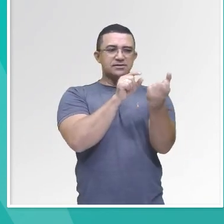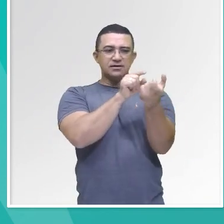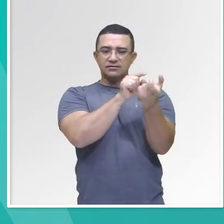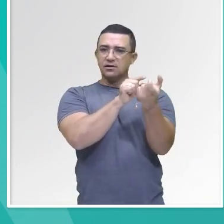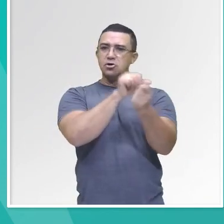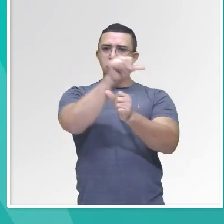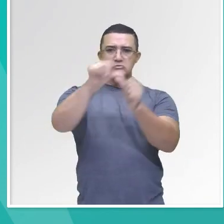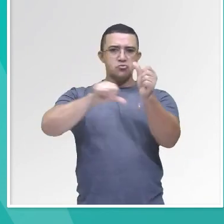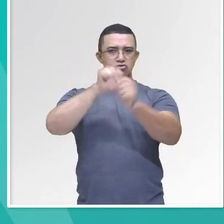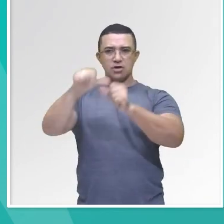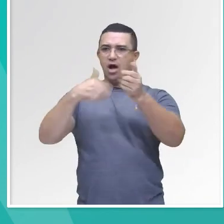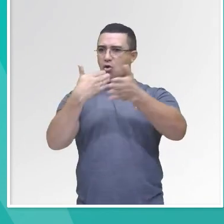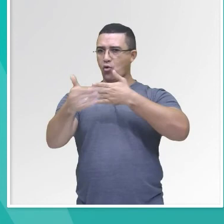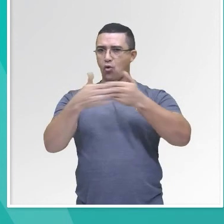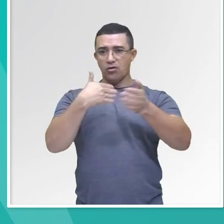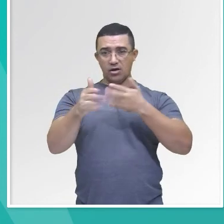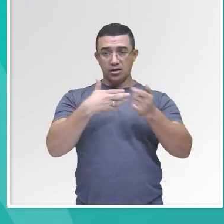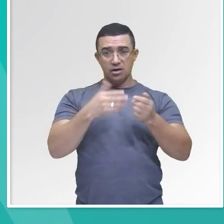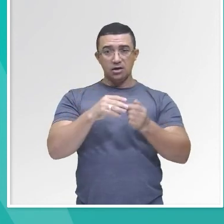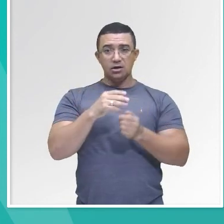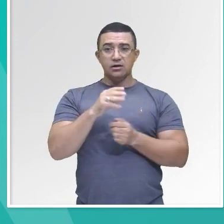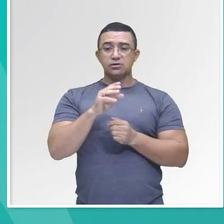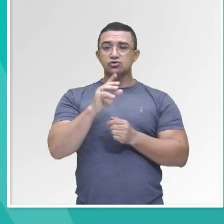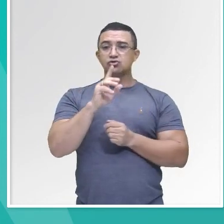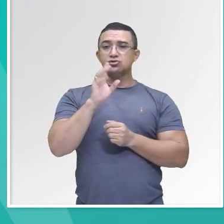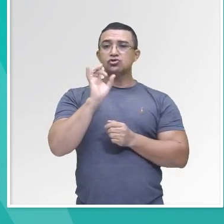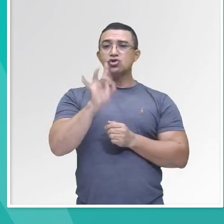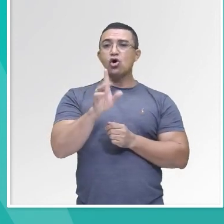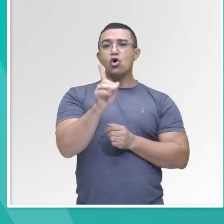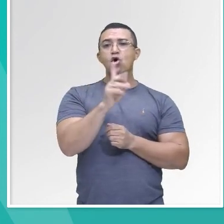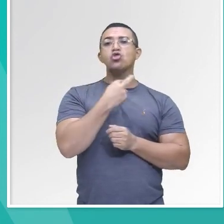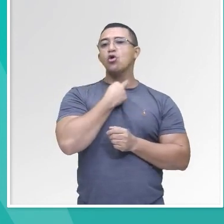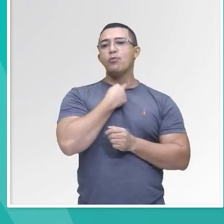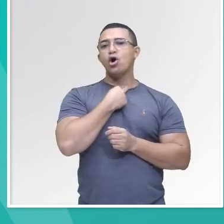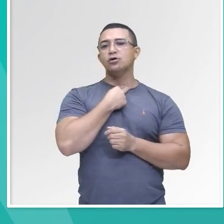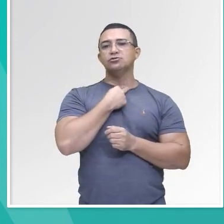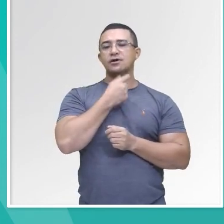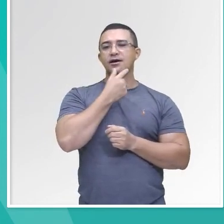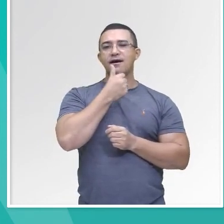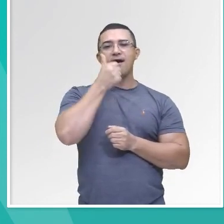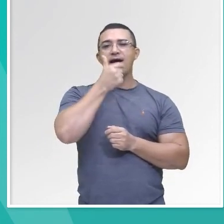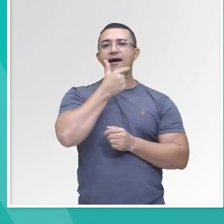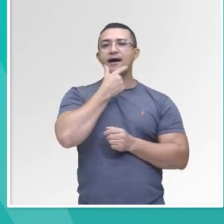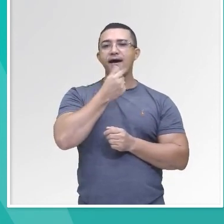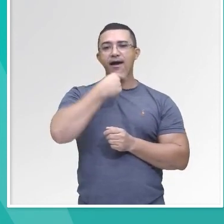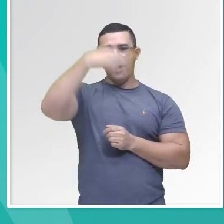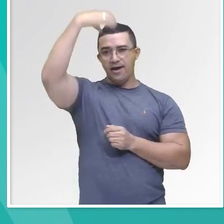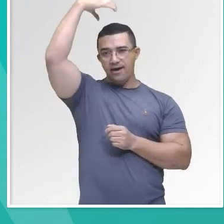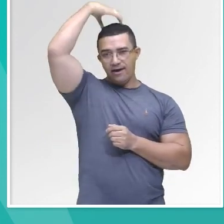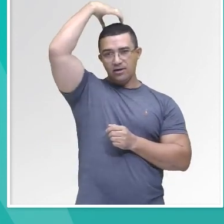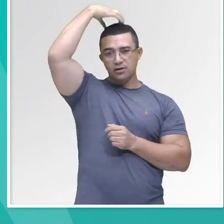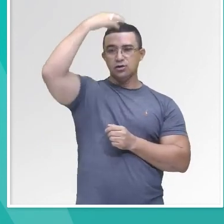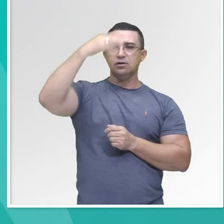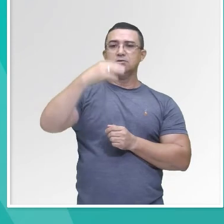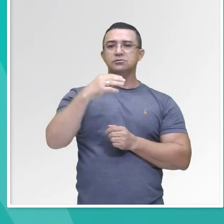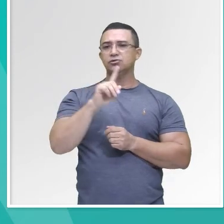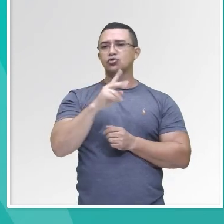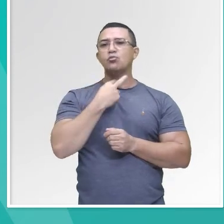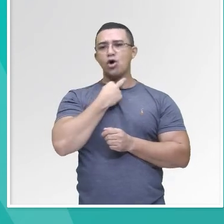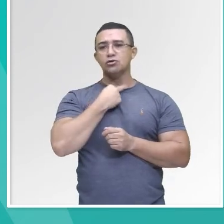com exceção do rei, tá? Então, esses são os movimentos dentro, né,